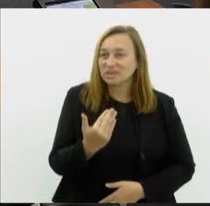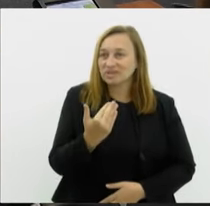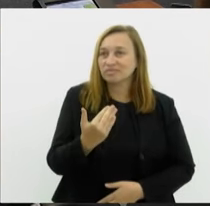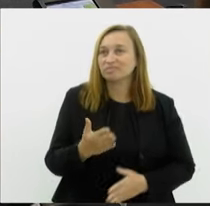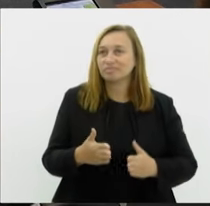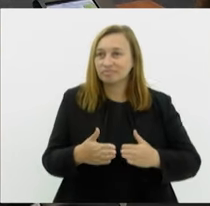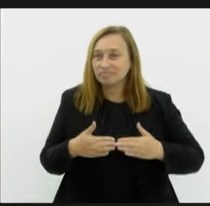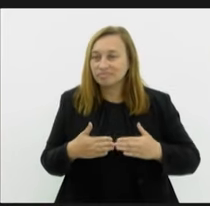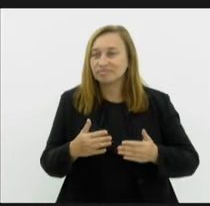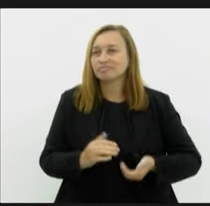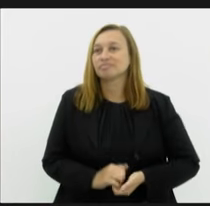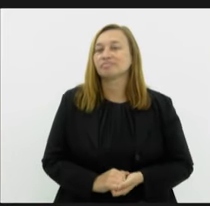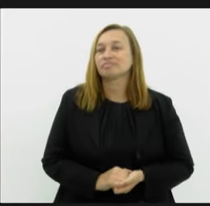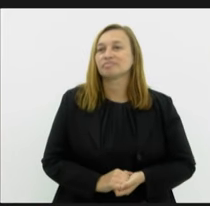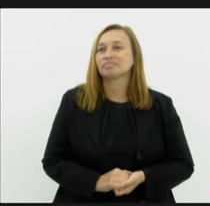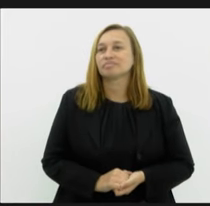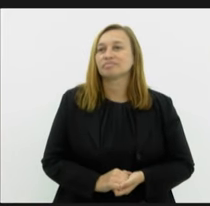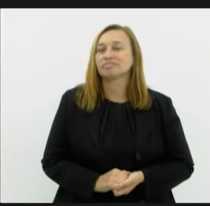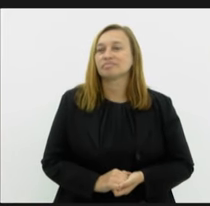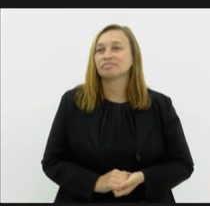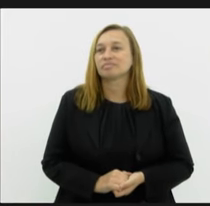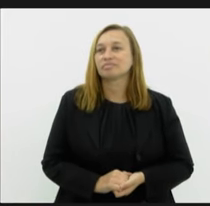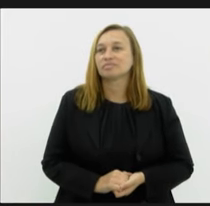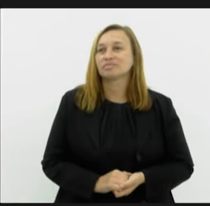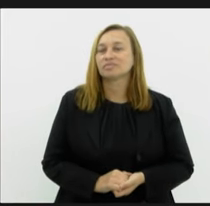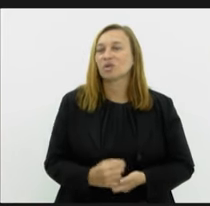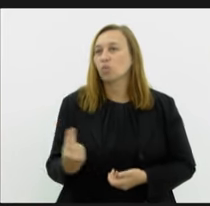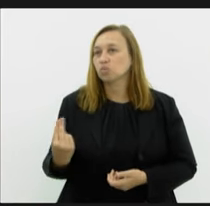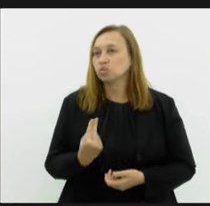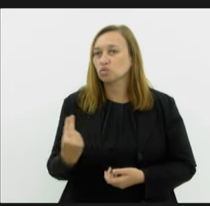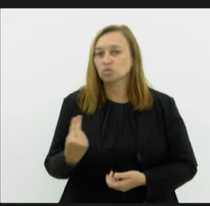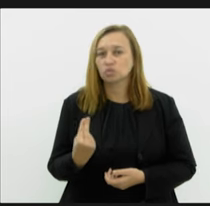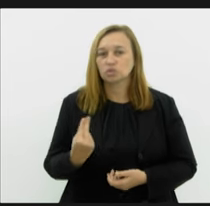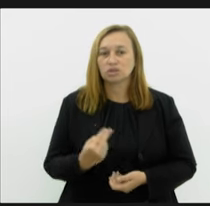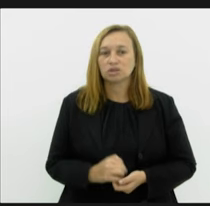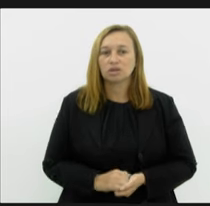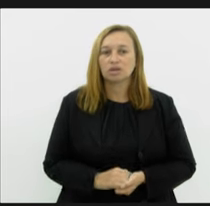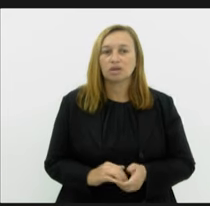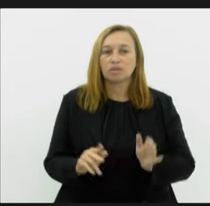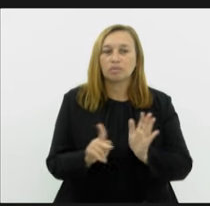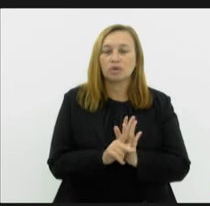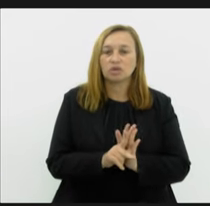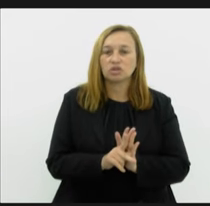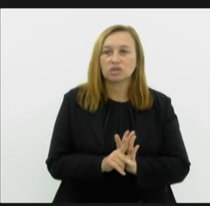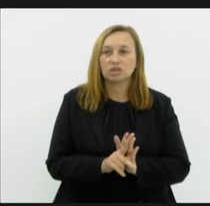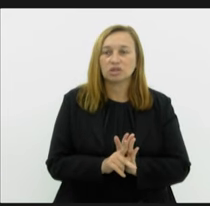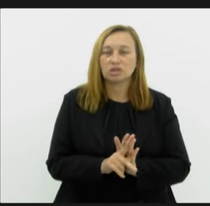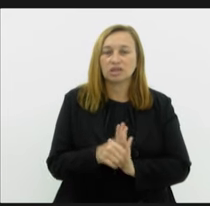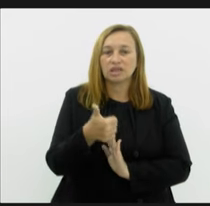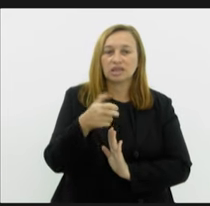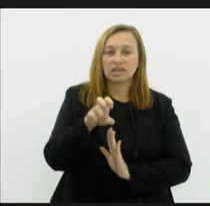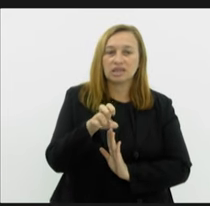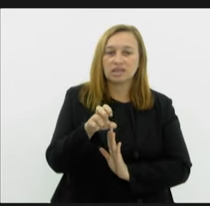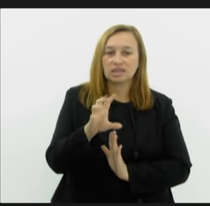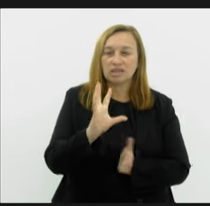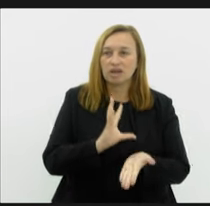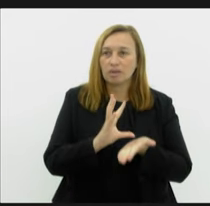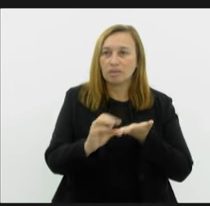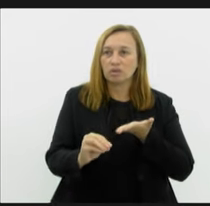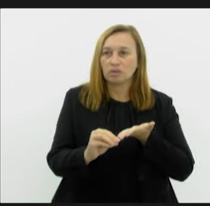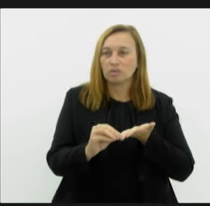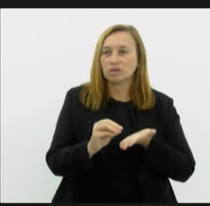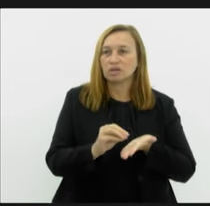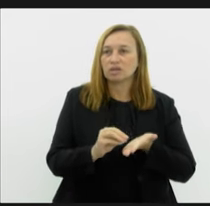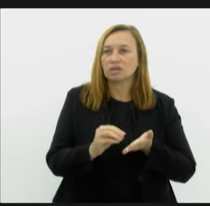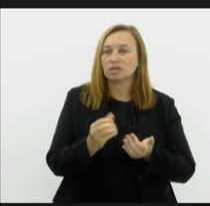permissão a Vossa Excelência para solicitar a coautoria do projeto número 15 da pauta, rapidamente